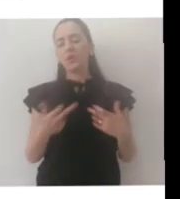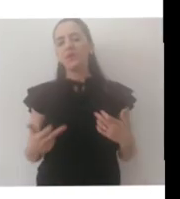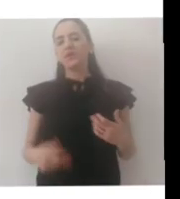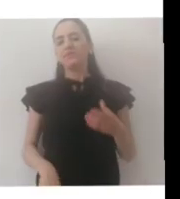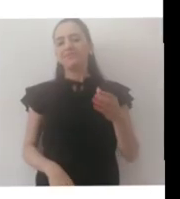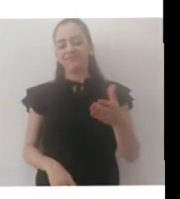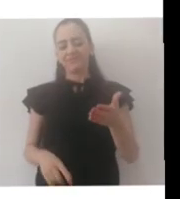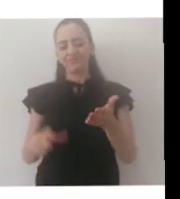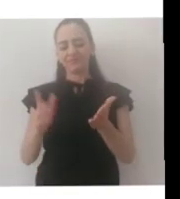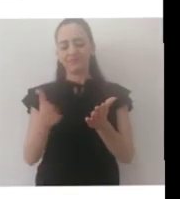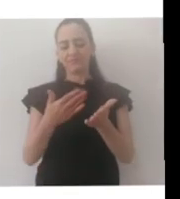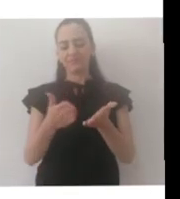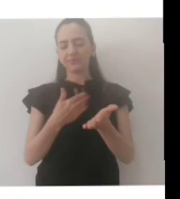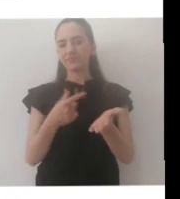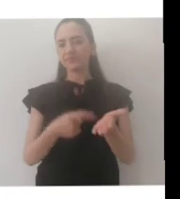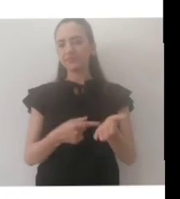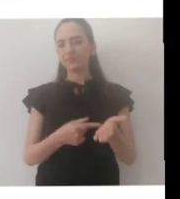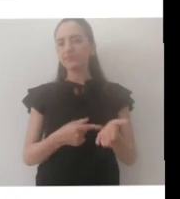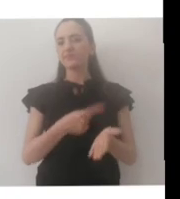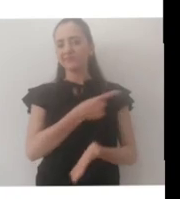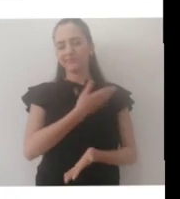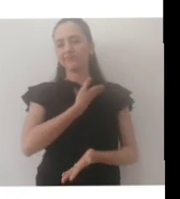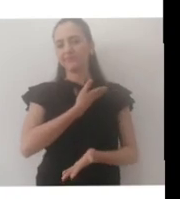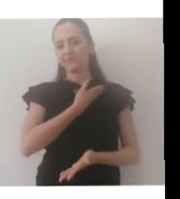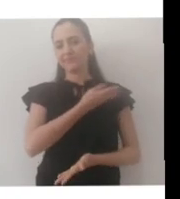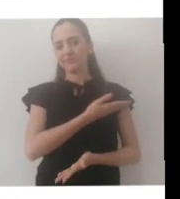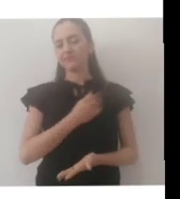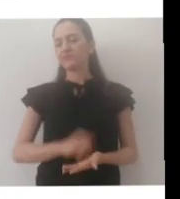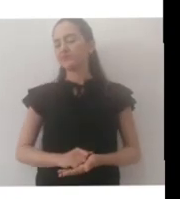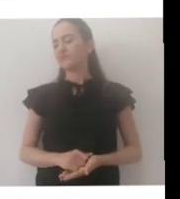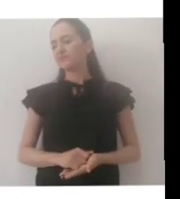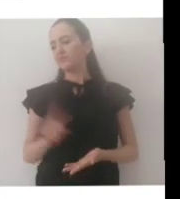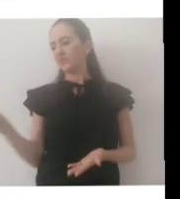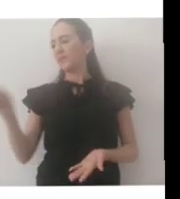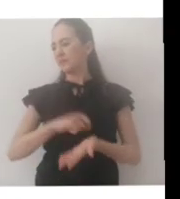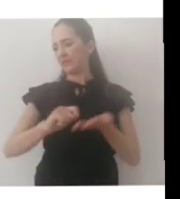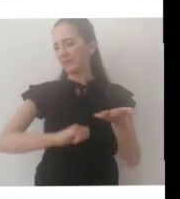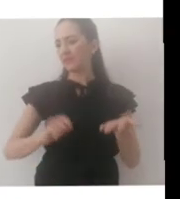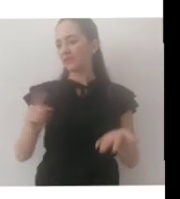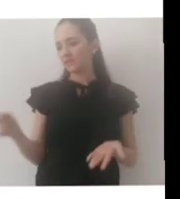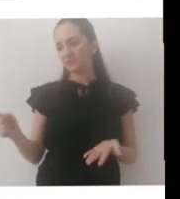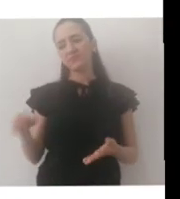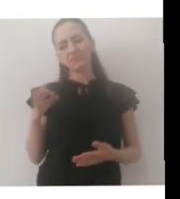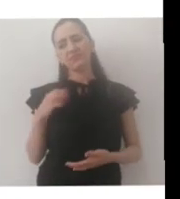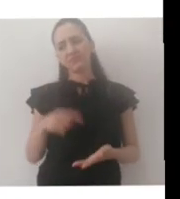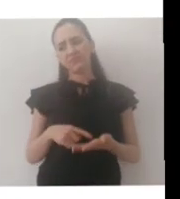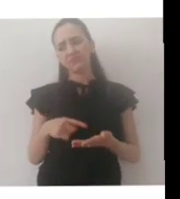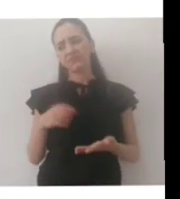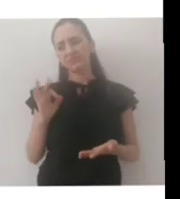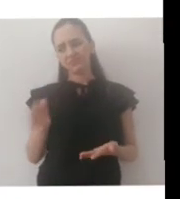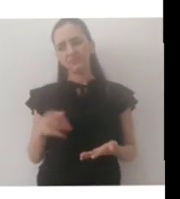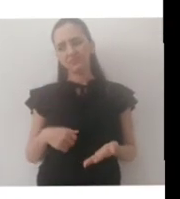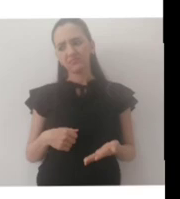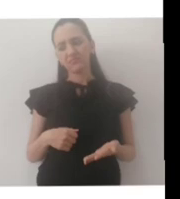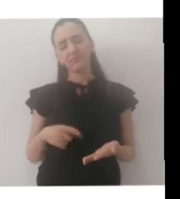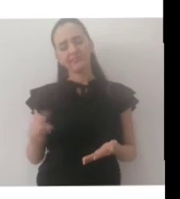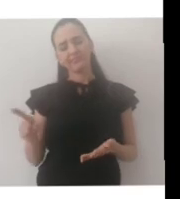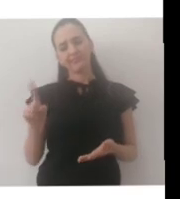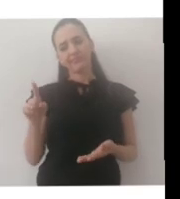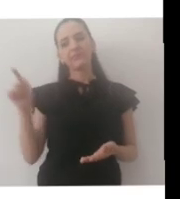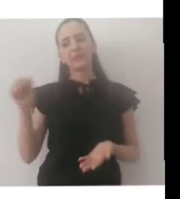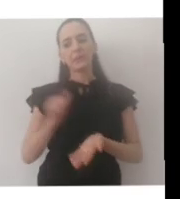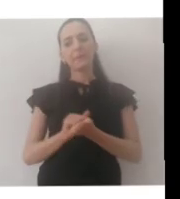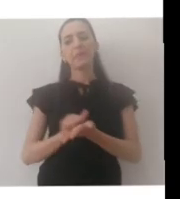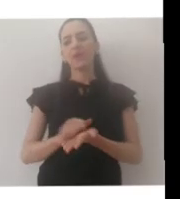não de bater. Mesma coisa do objeto, você riscou o livro do caderno, o caderno do